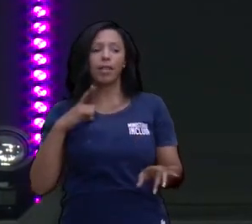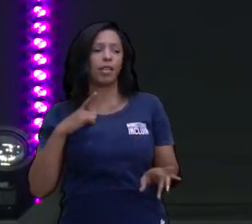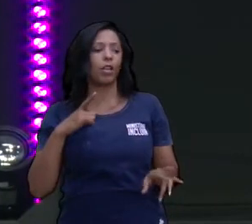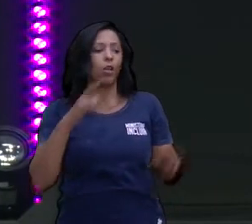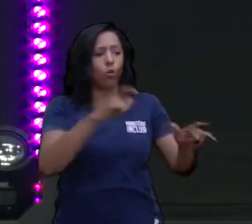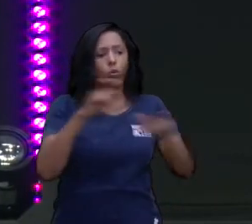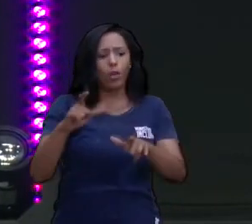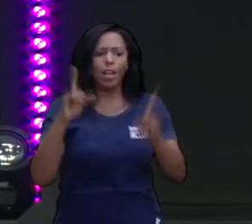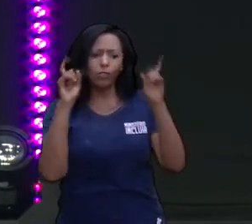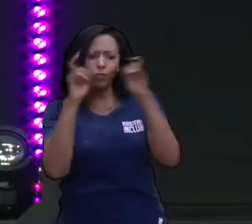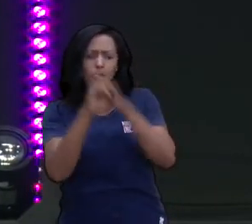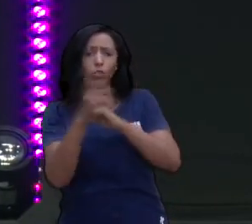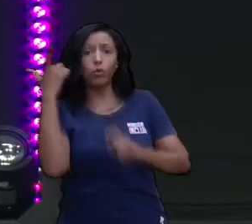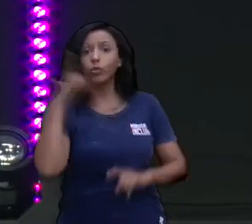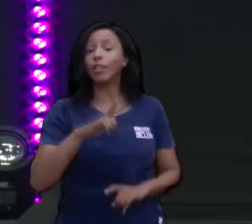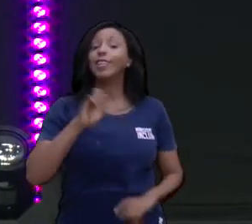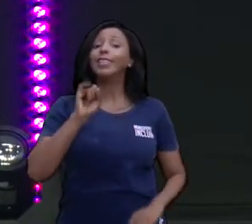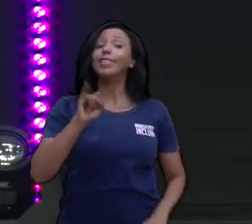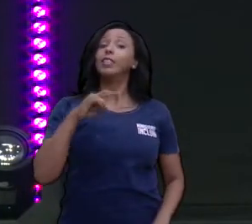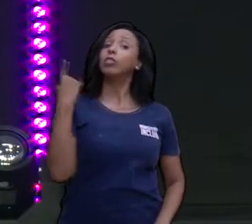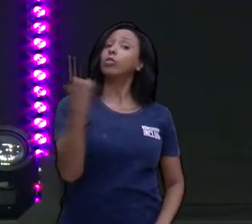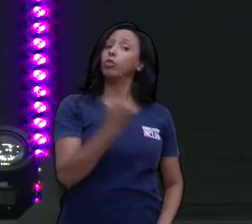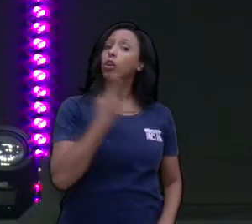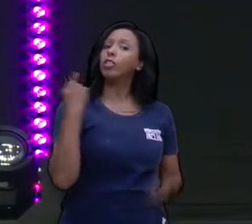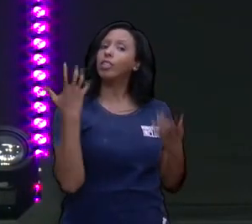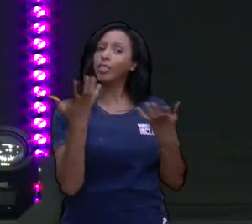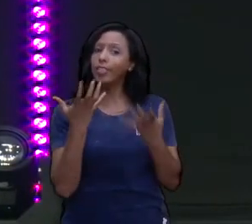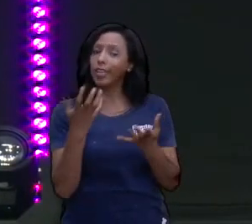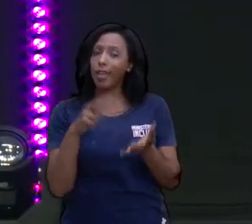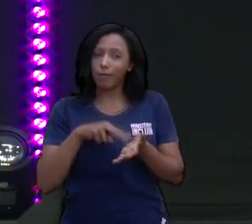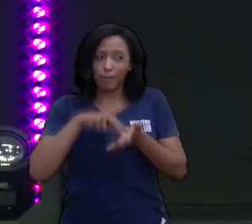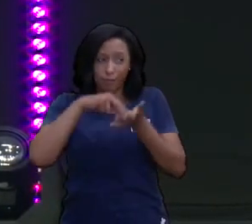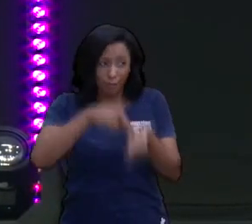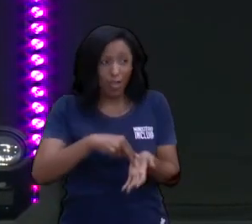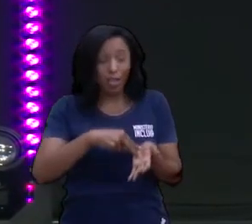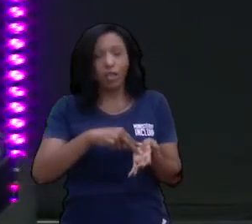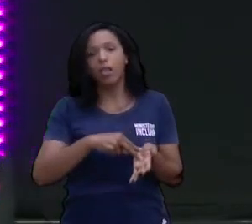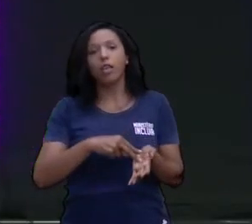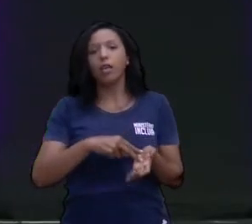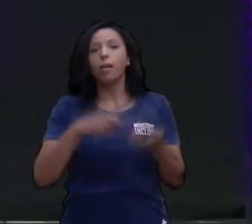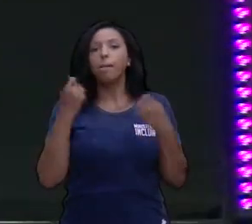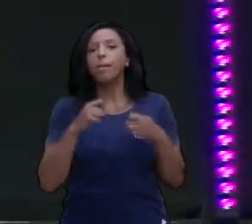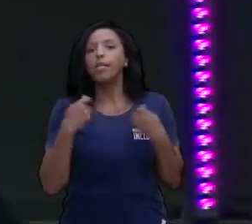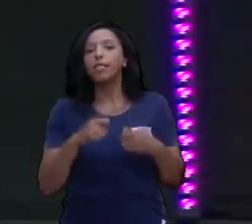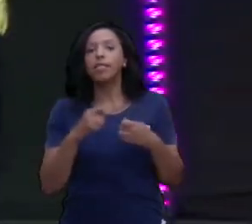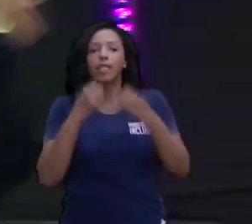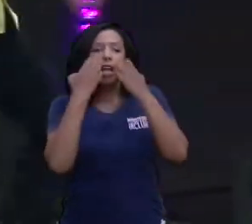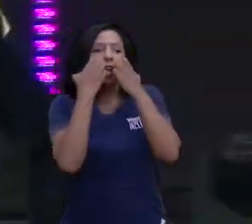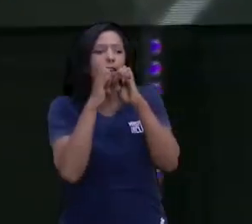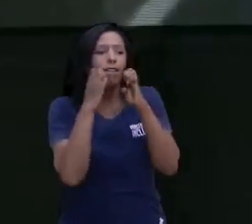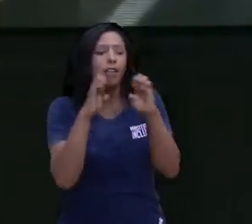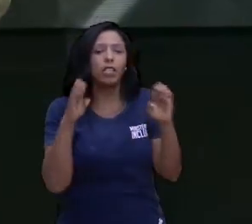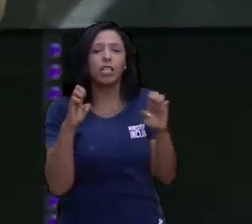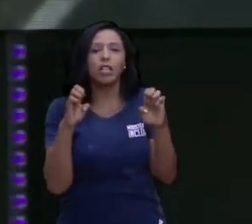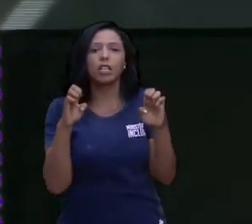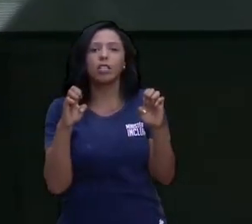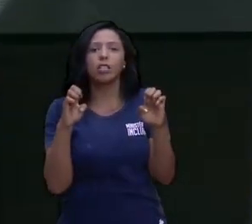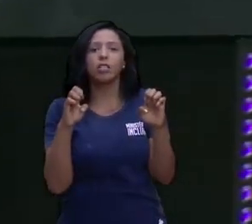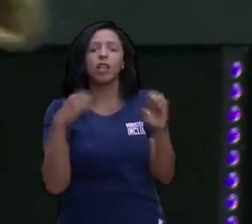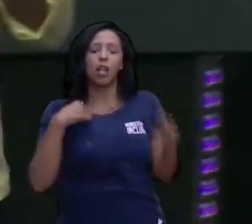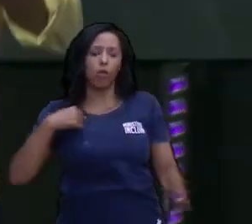nós queremos ficar firme CD pé na luta precisamos estar calçados com o evangelho onde você vai você pisou o